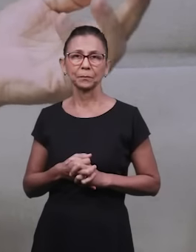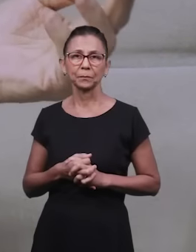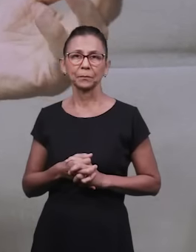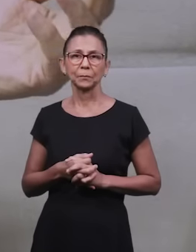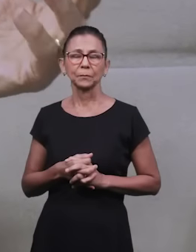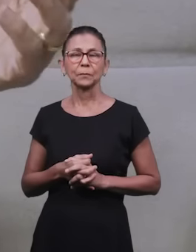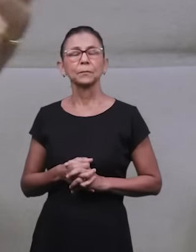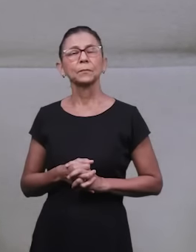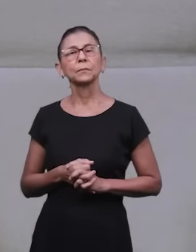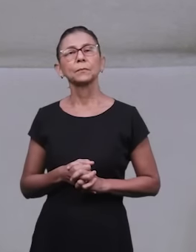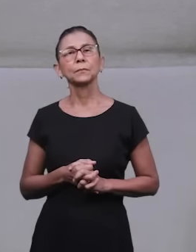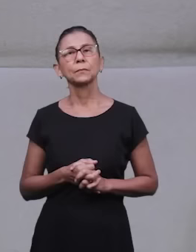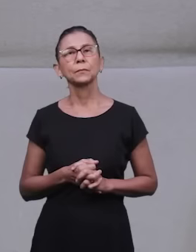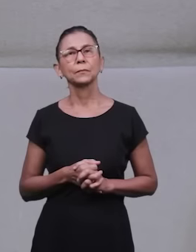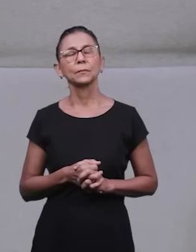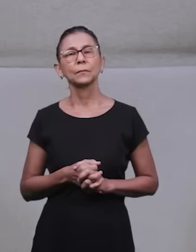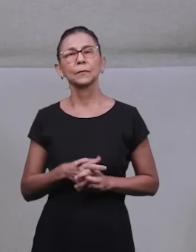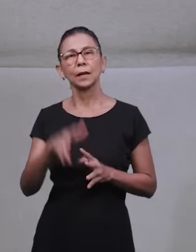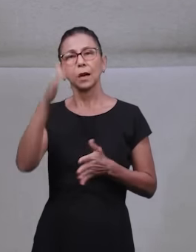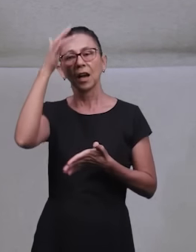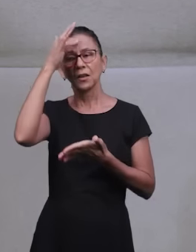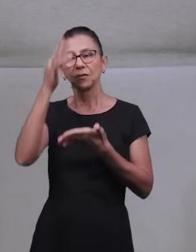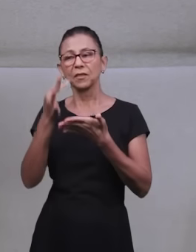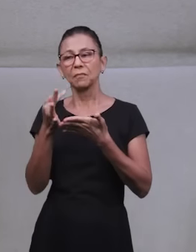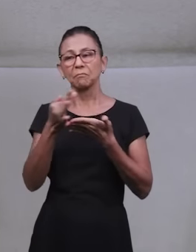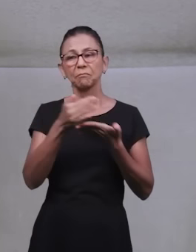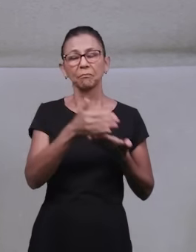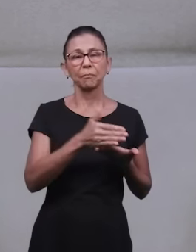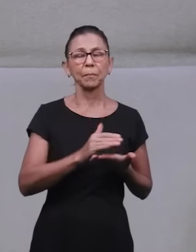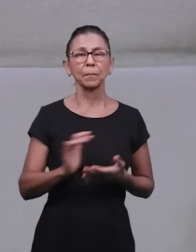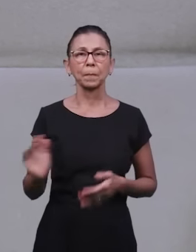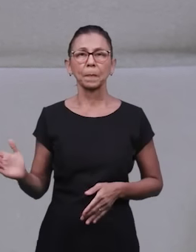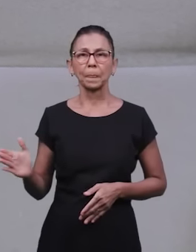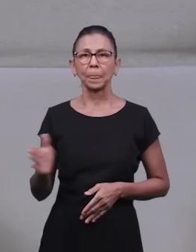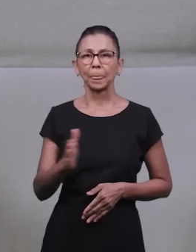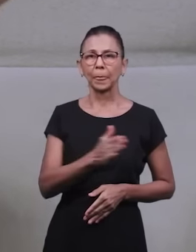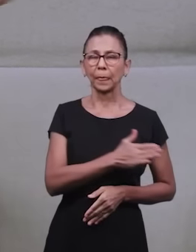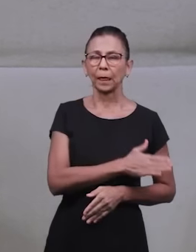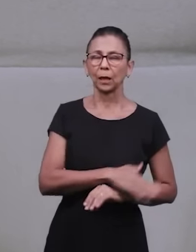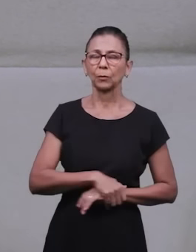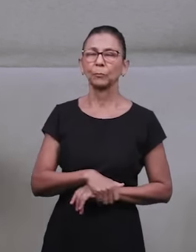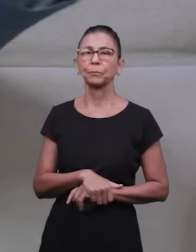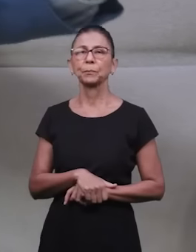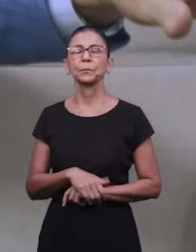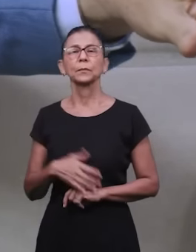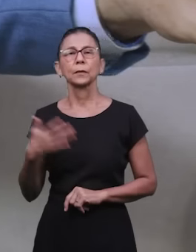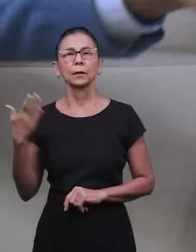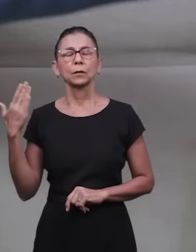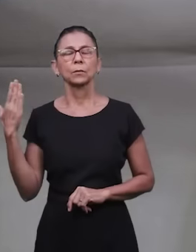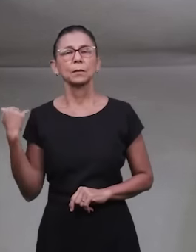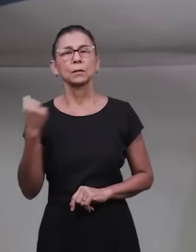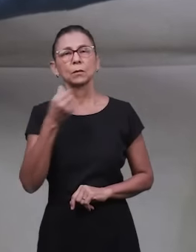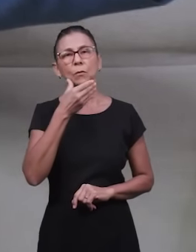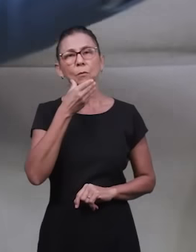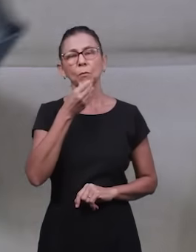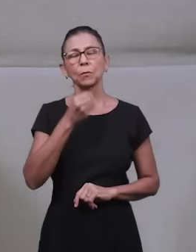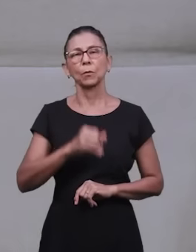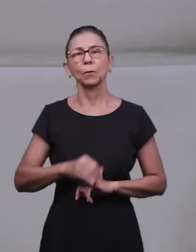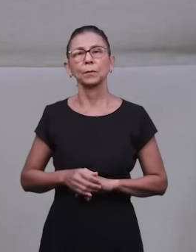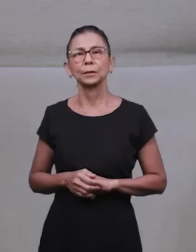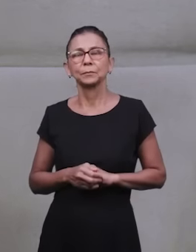isso algumas vezes, Lutero fez a reforma sem saber o que estava fazendo. Isso é muito comum, como Salomão falou, escreveu o